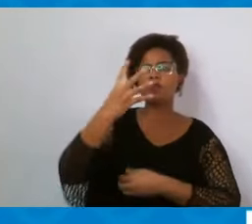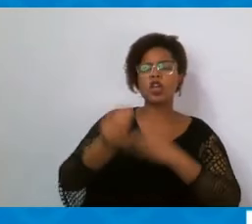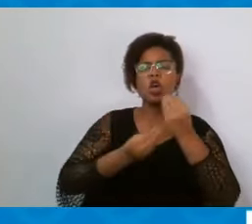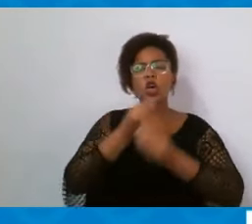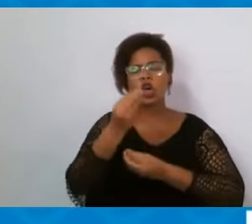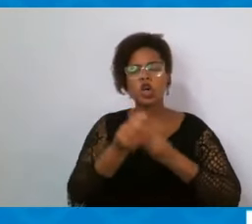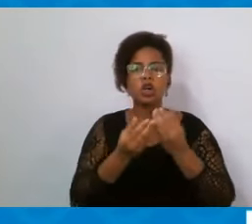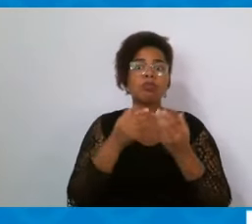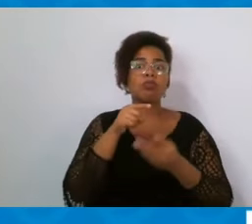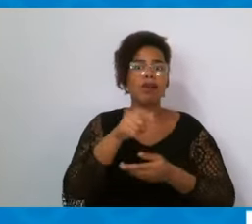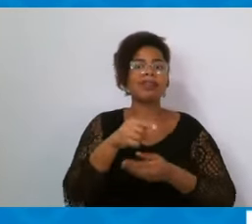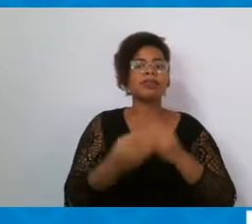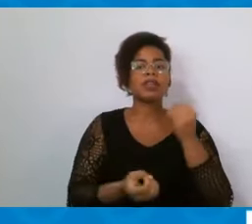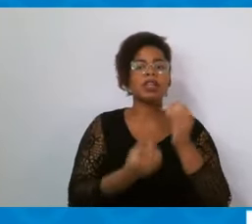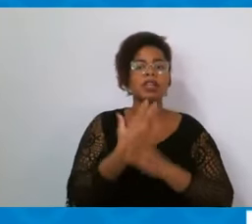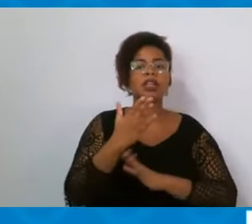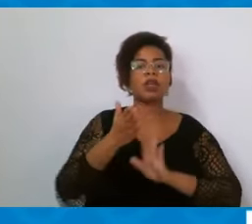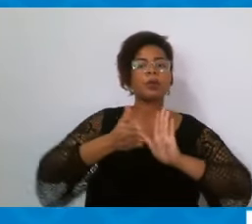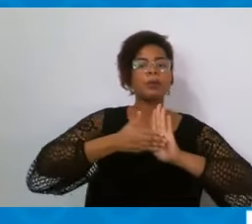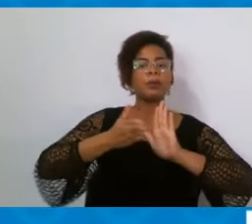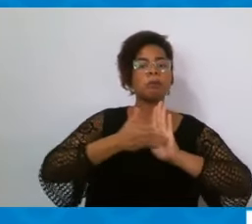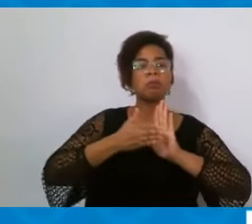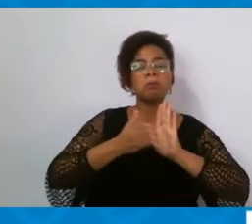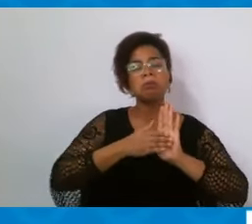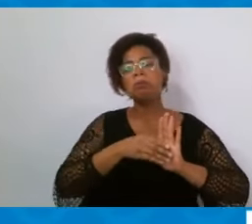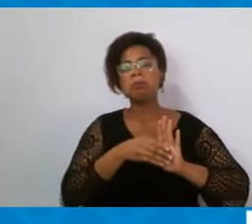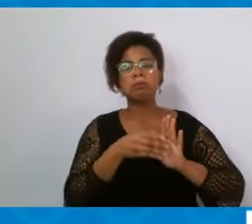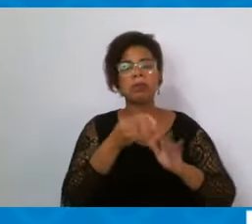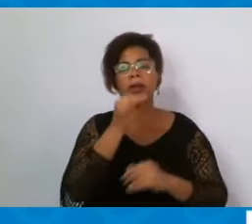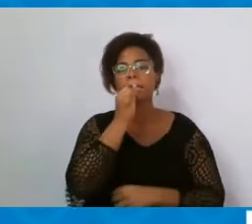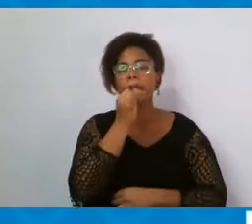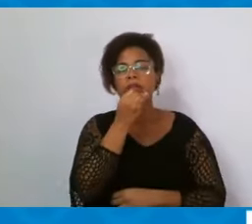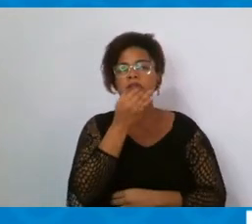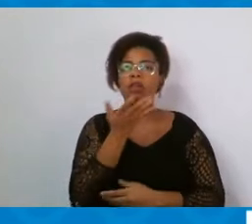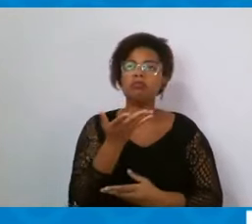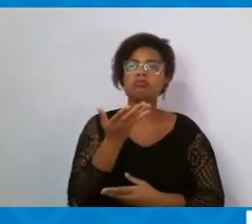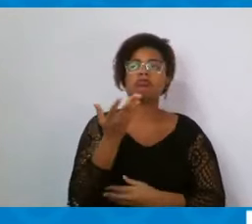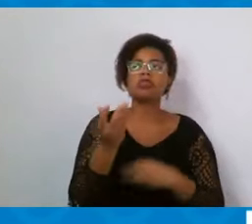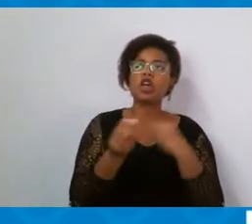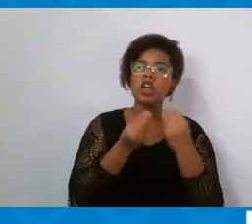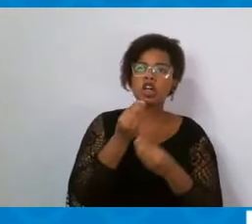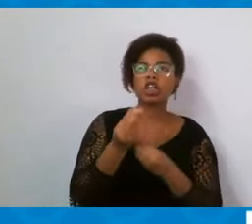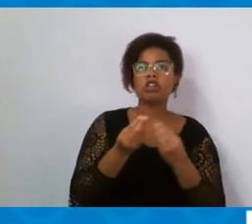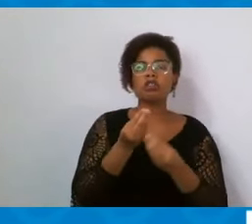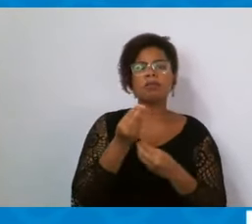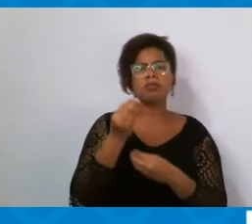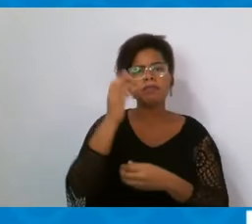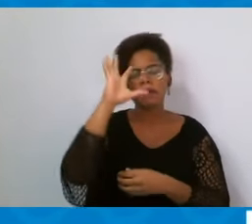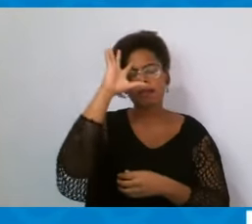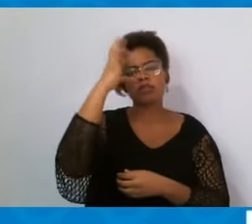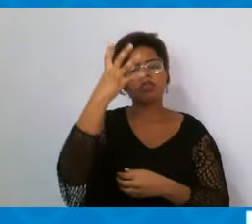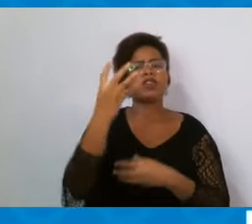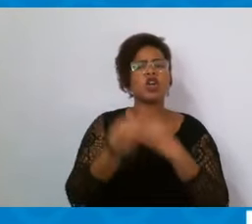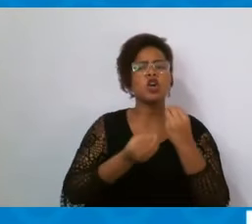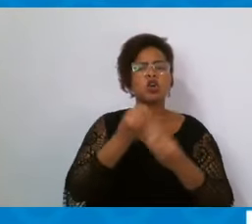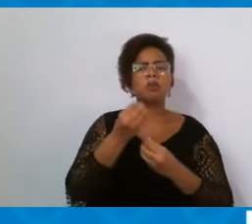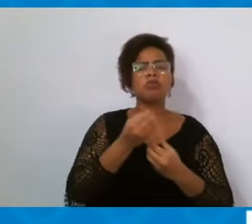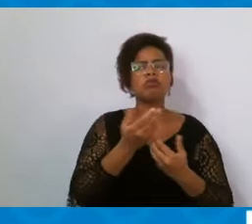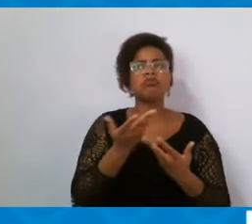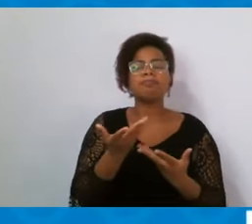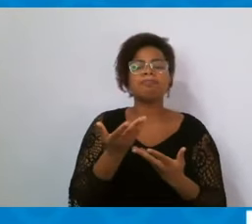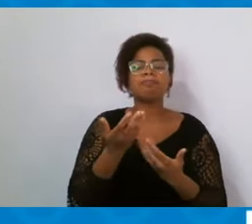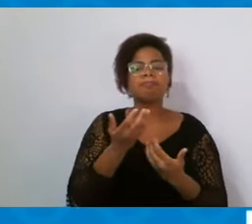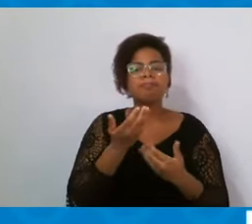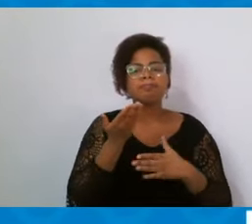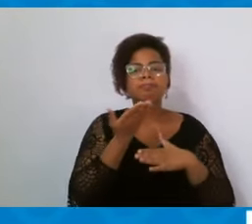proposta única de valor, quer dizer, como é que eu resolveria isso? Tá? O que é que eu tenho que entregar para essas pessoas